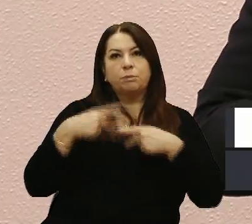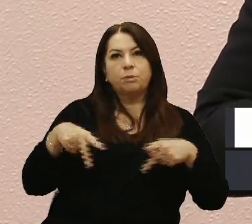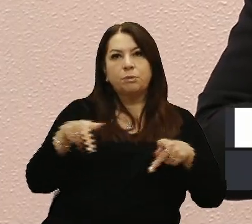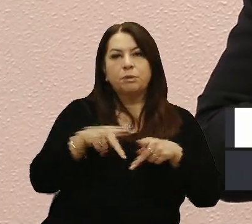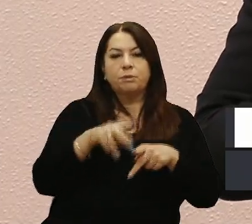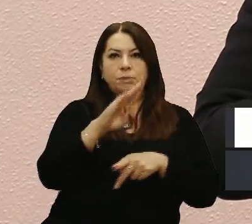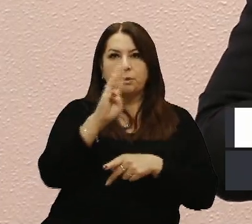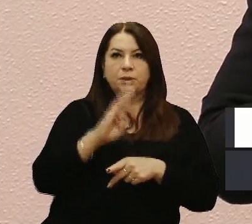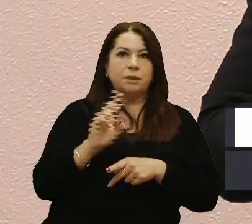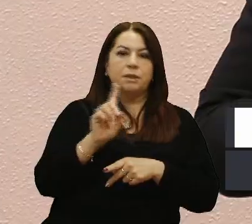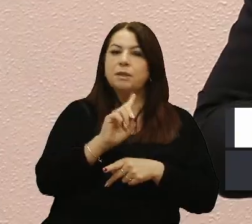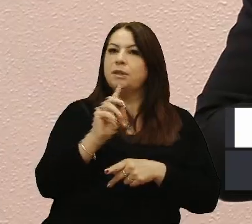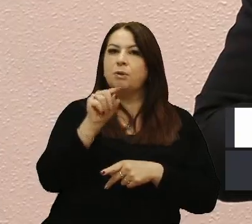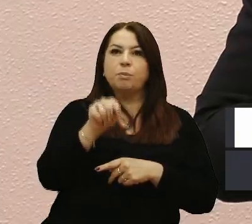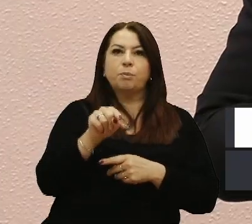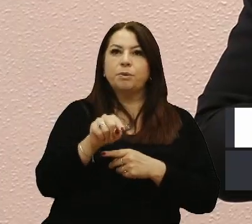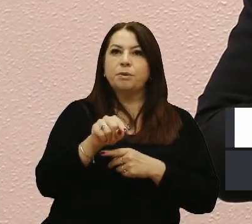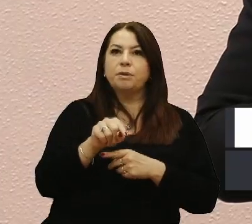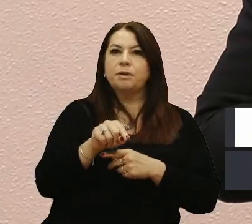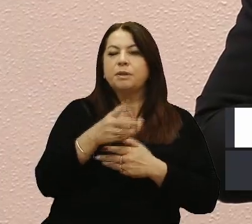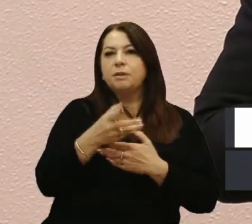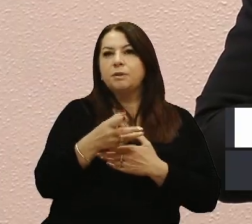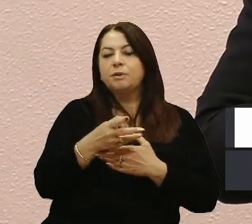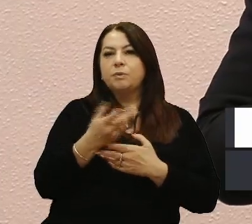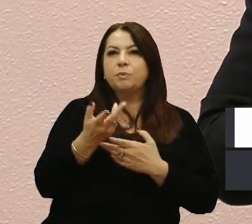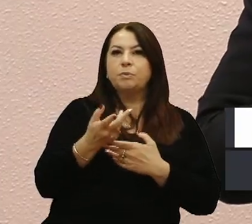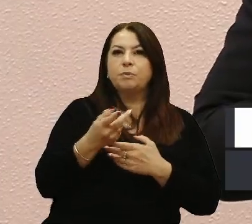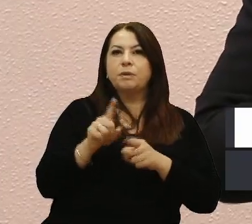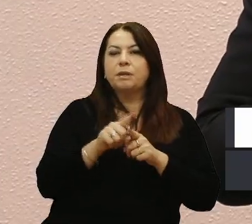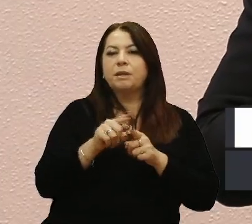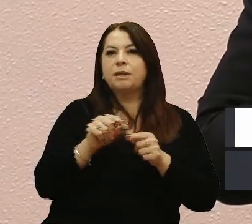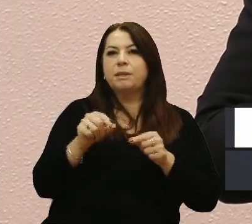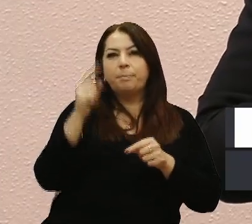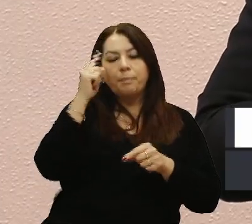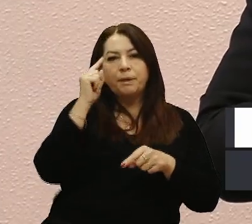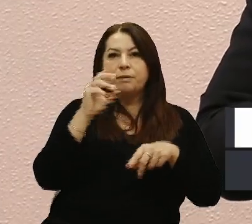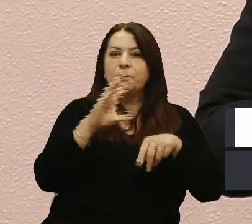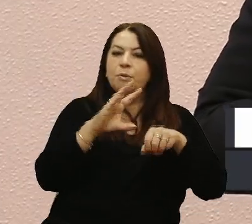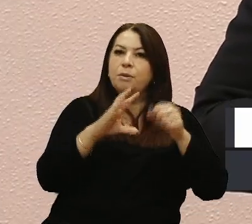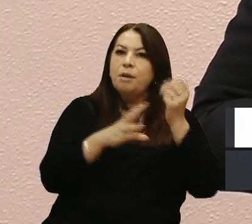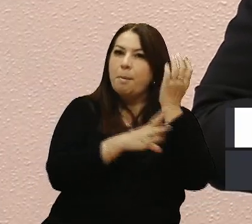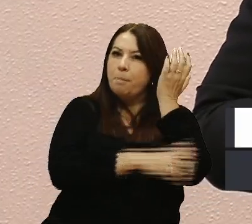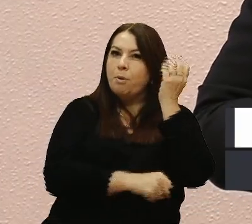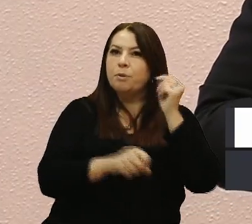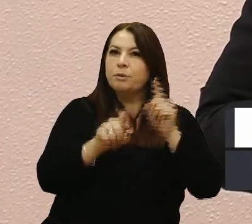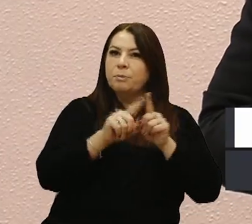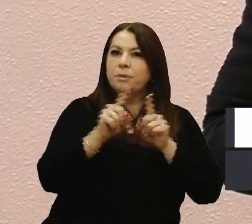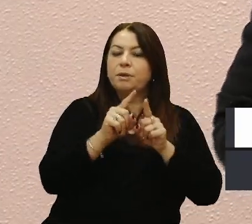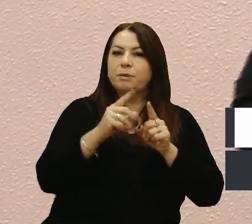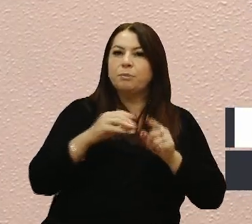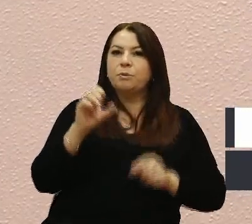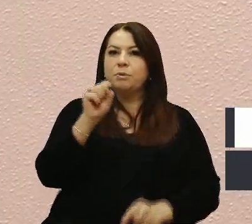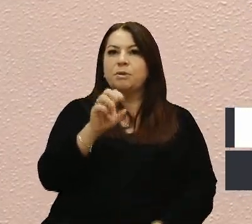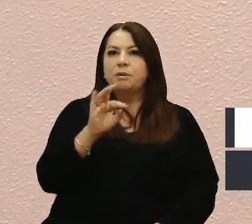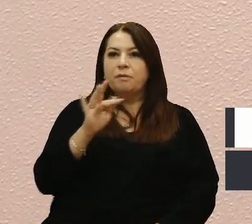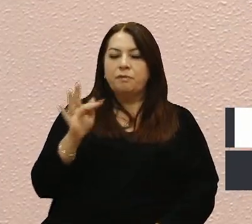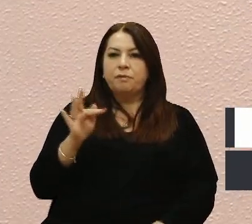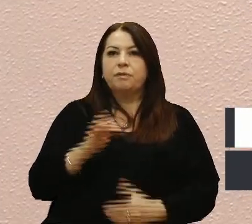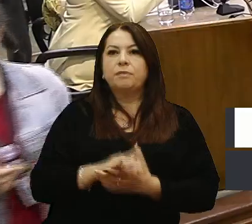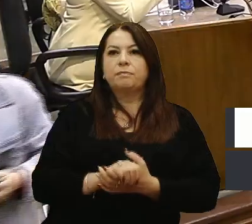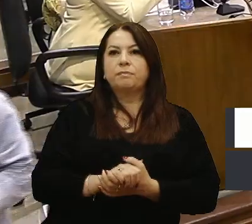brasileira e não colocando um pseudo-evangélico e um abortista como ministro na Suprema Corte do país. Muito obrigado.